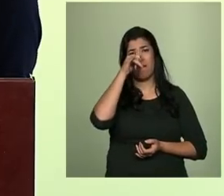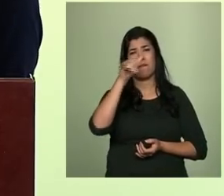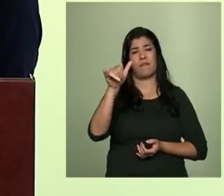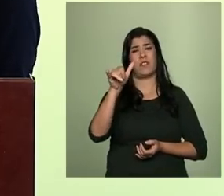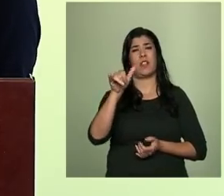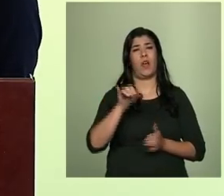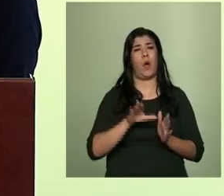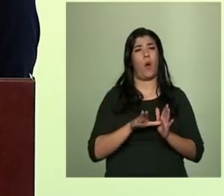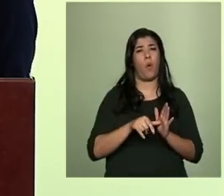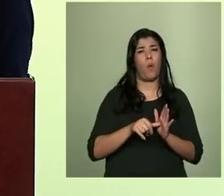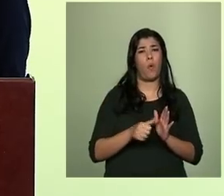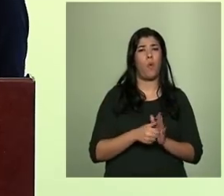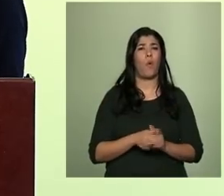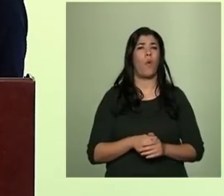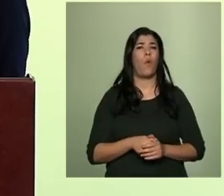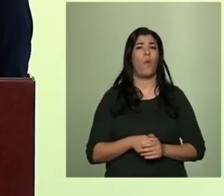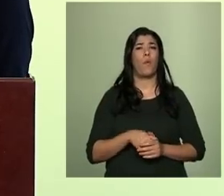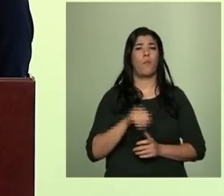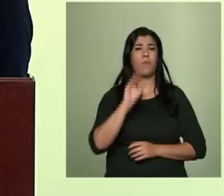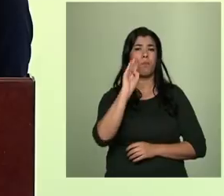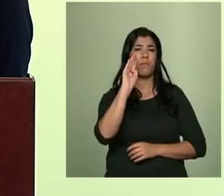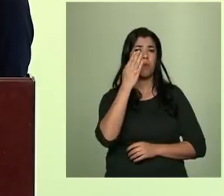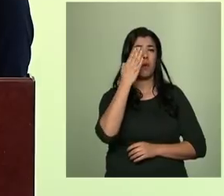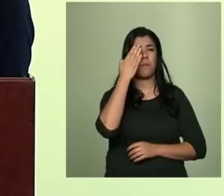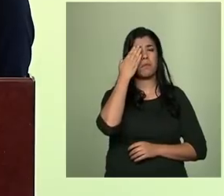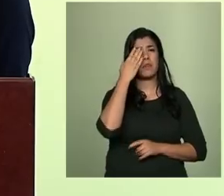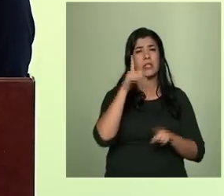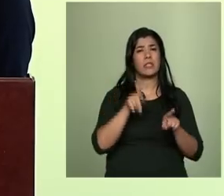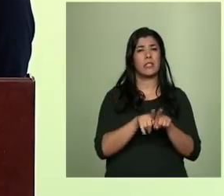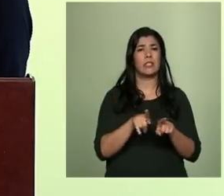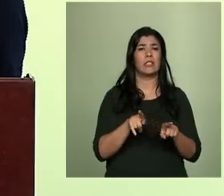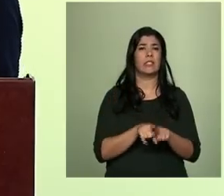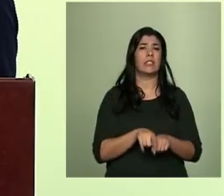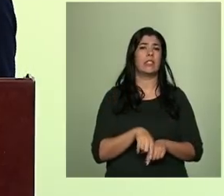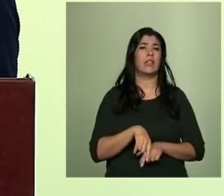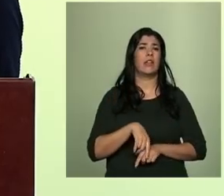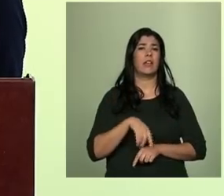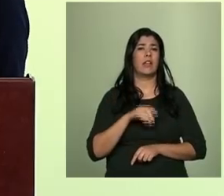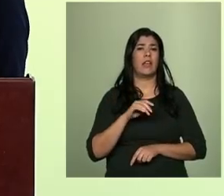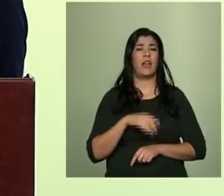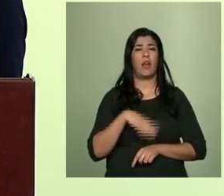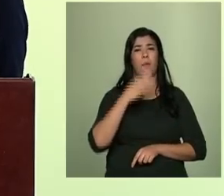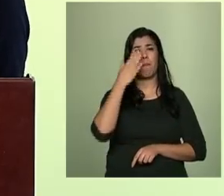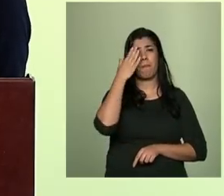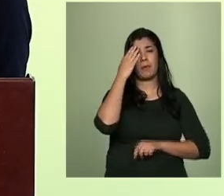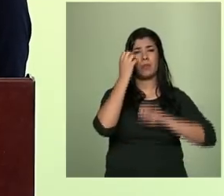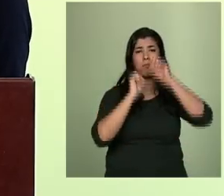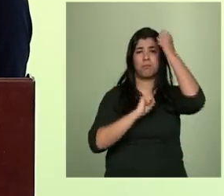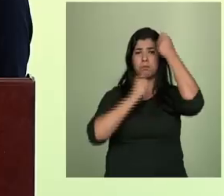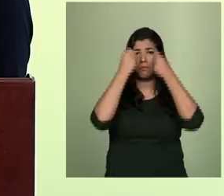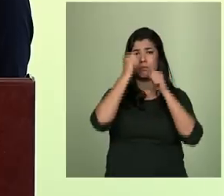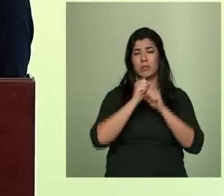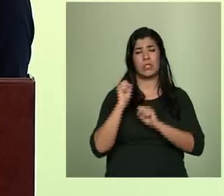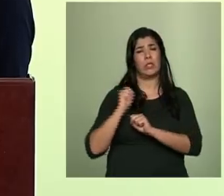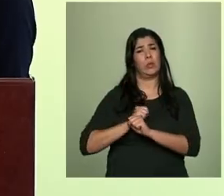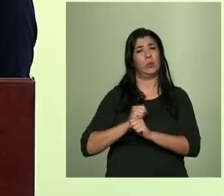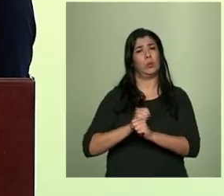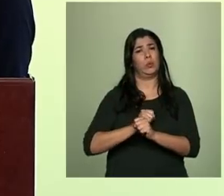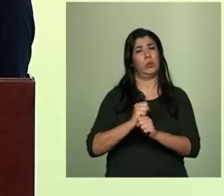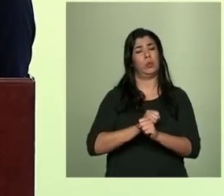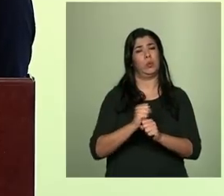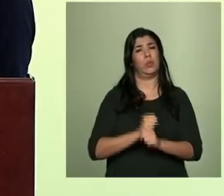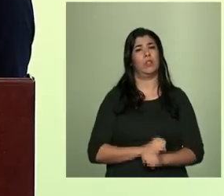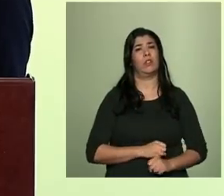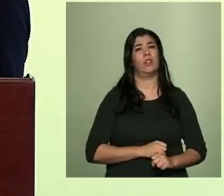inovação, do desenvolvimento da bioindústria com base na biodiversidade brasileira, nesses anos todos da vigência da medida provisória,